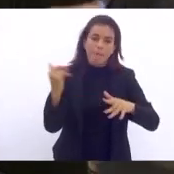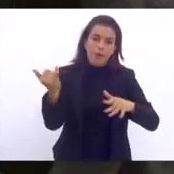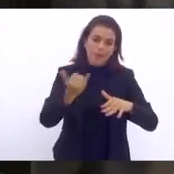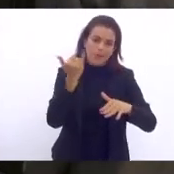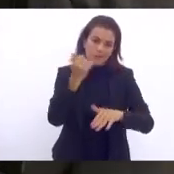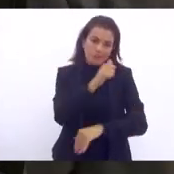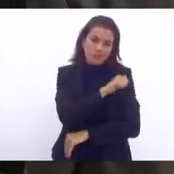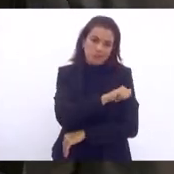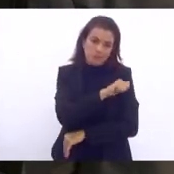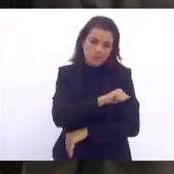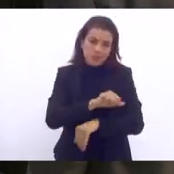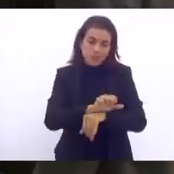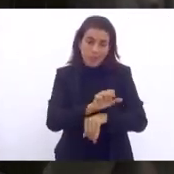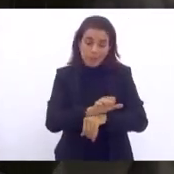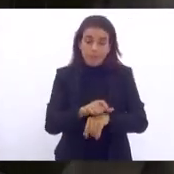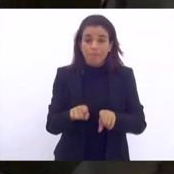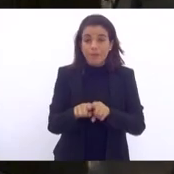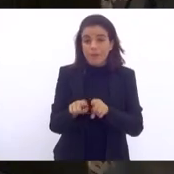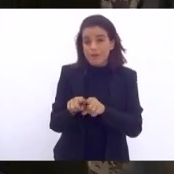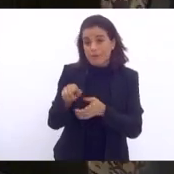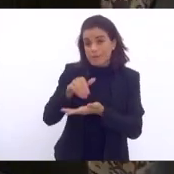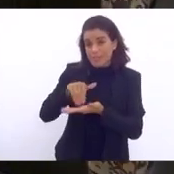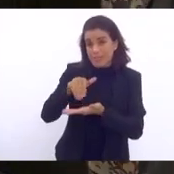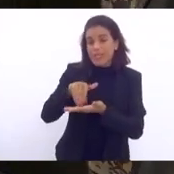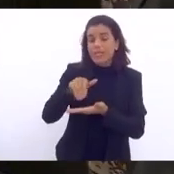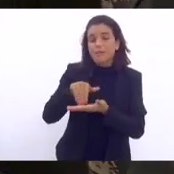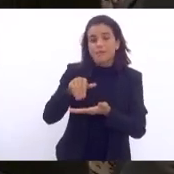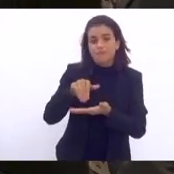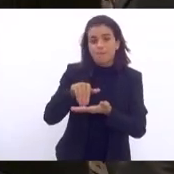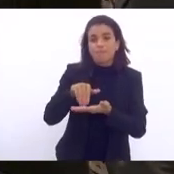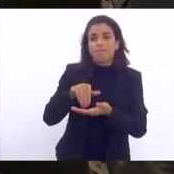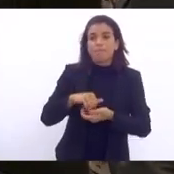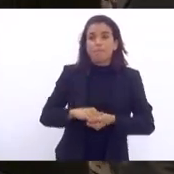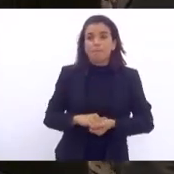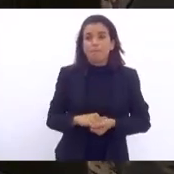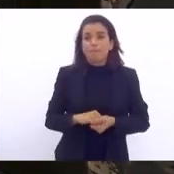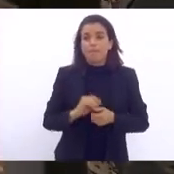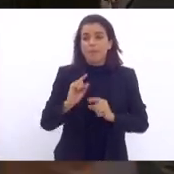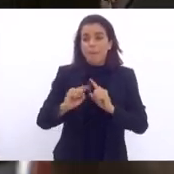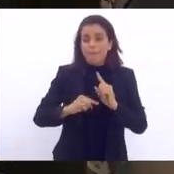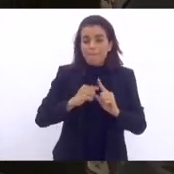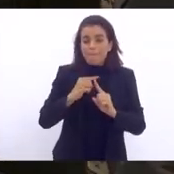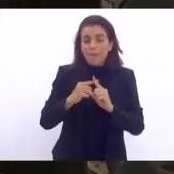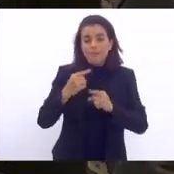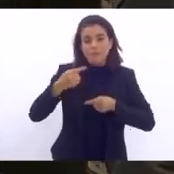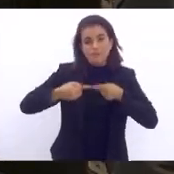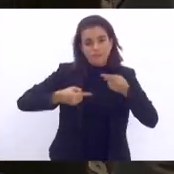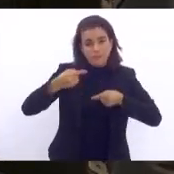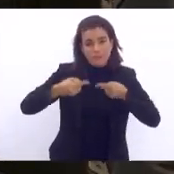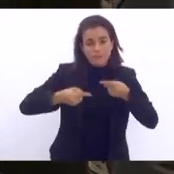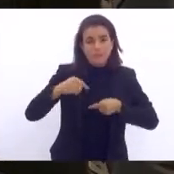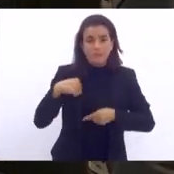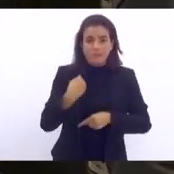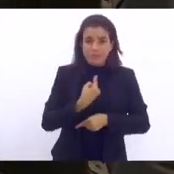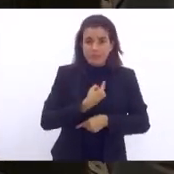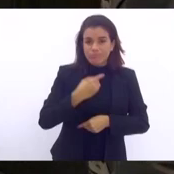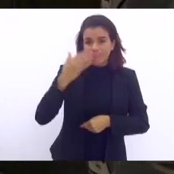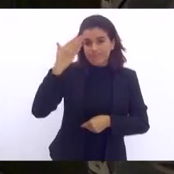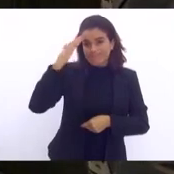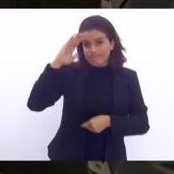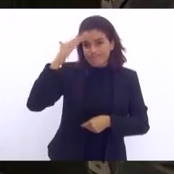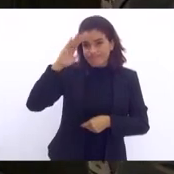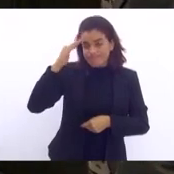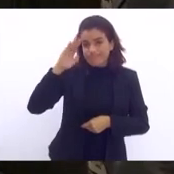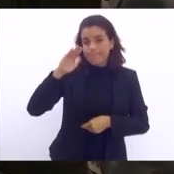de Segurança Pública funcionando, mas são debates que a gente entende que tem que seguir. Para o Rio de Janeiro ser um estado mais seguro, a